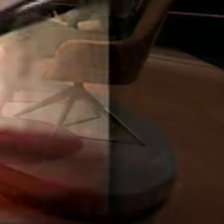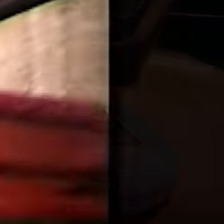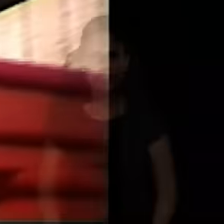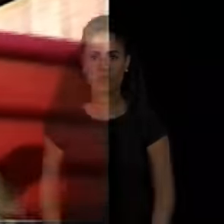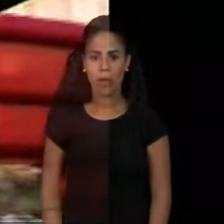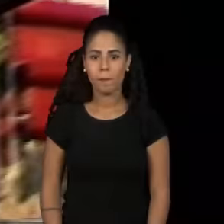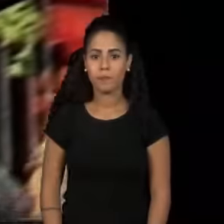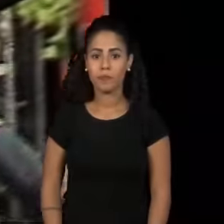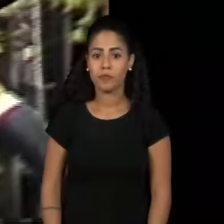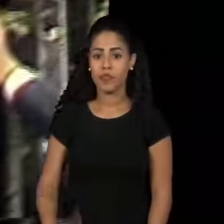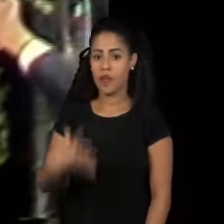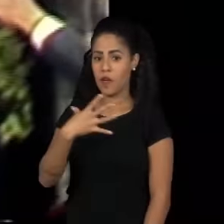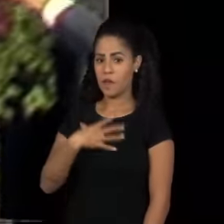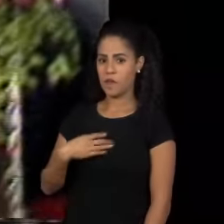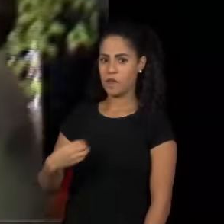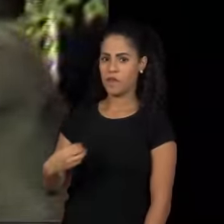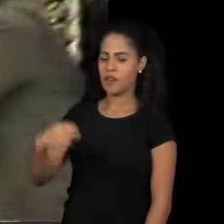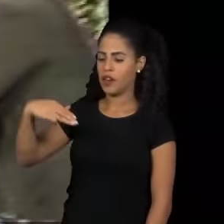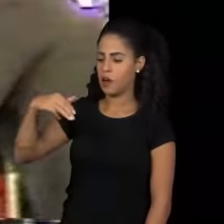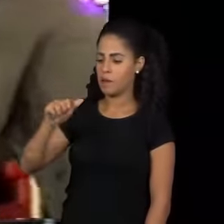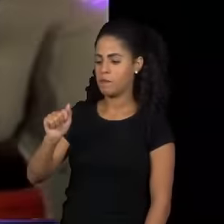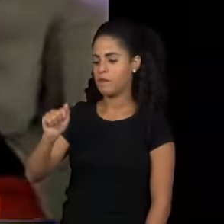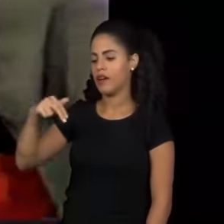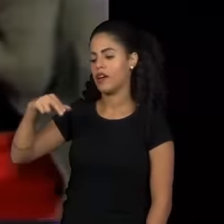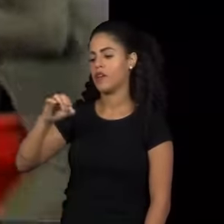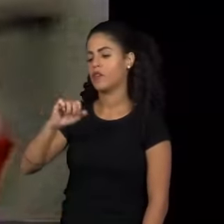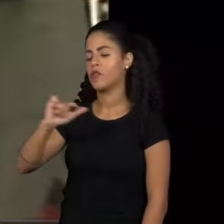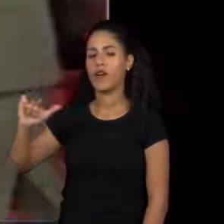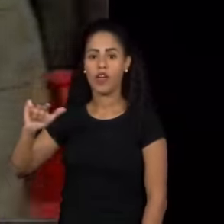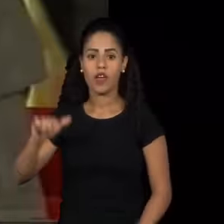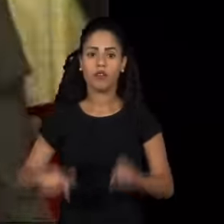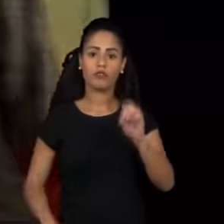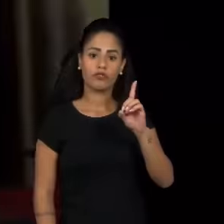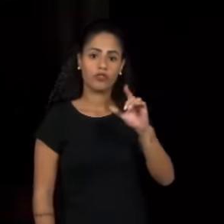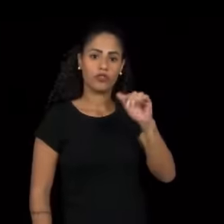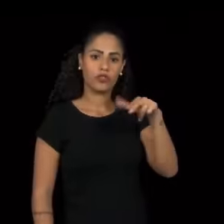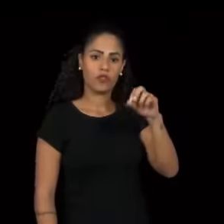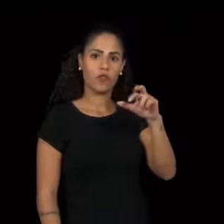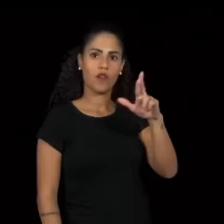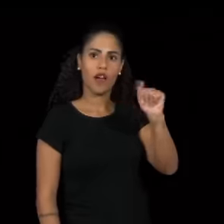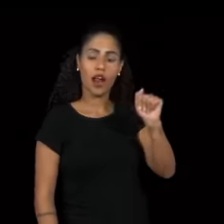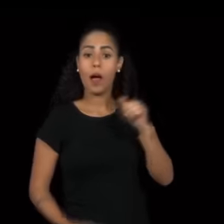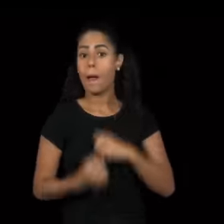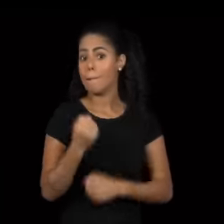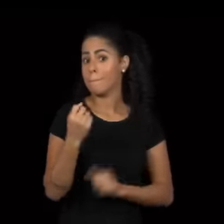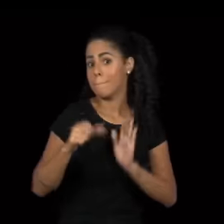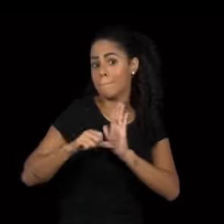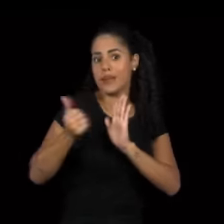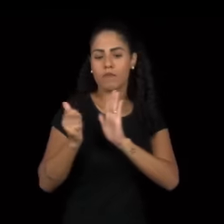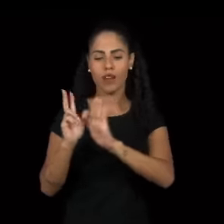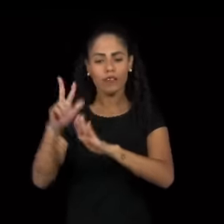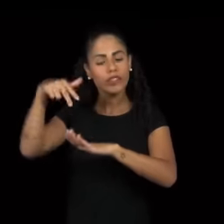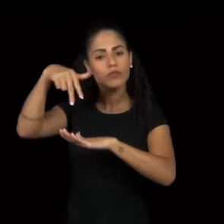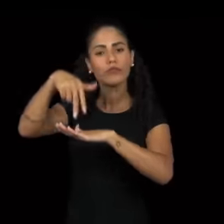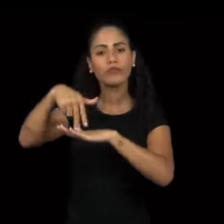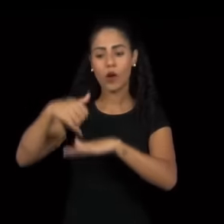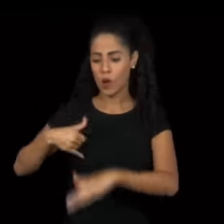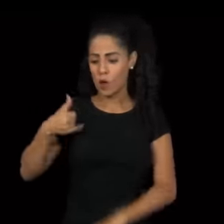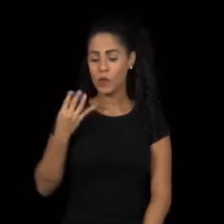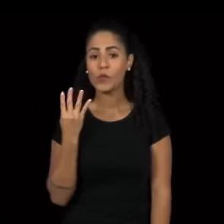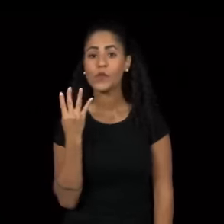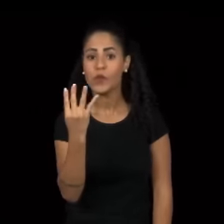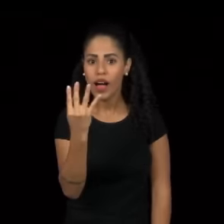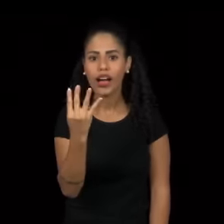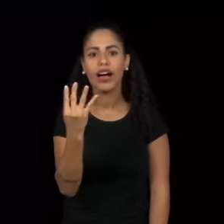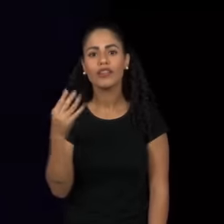Filha dos atores Manuel Pera e Dinorá Marzullo, Marília Pera pisou pela primeira vez nos palcos aos 4 anos